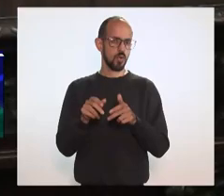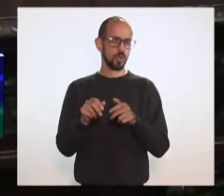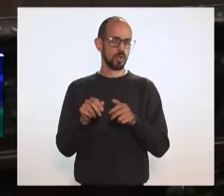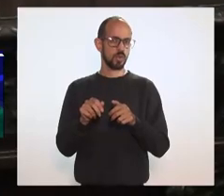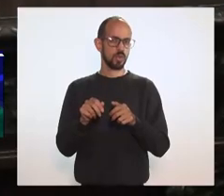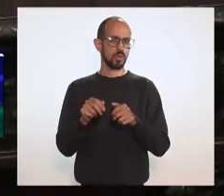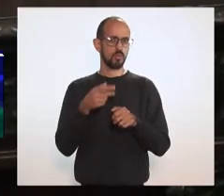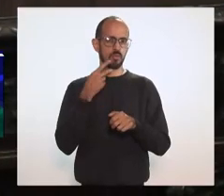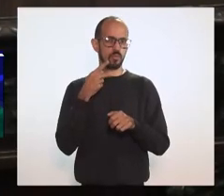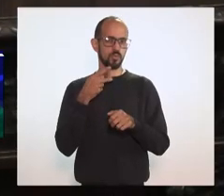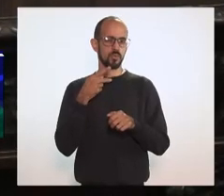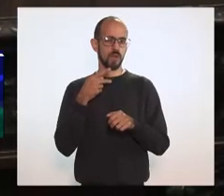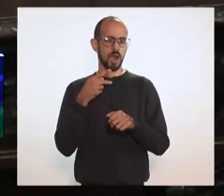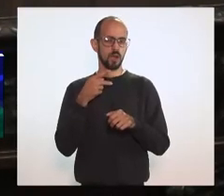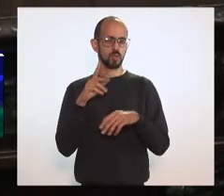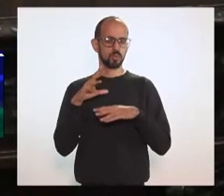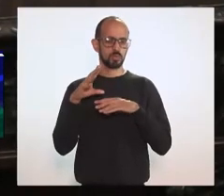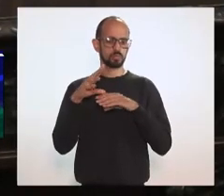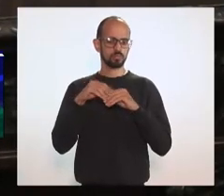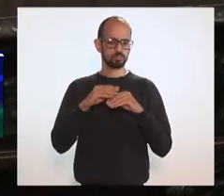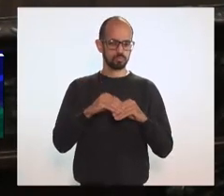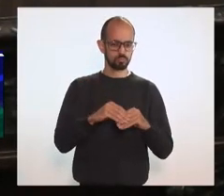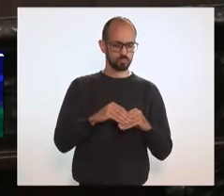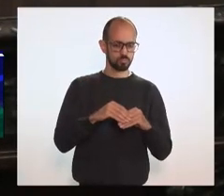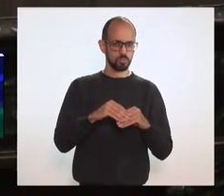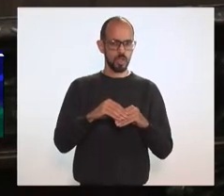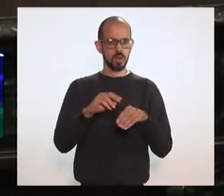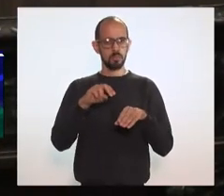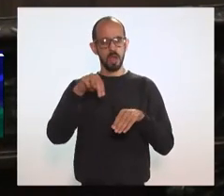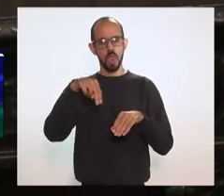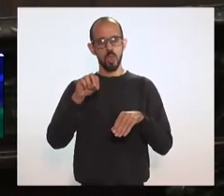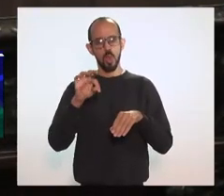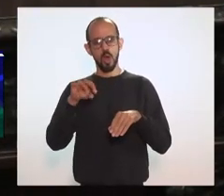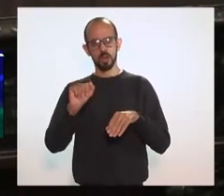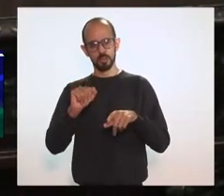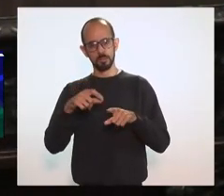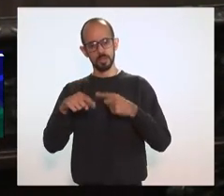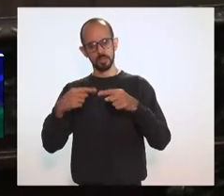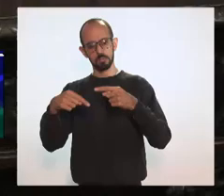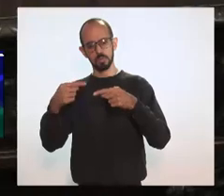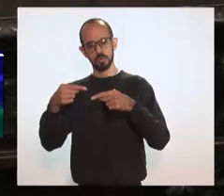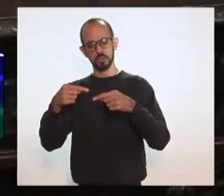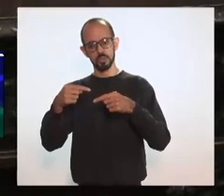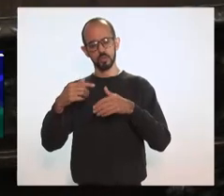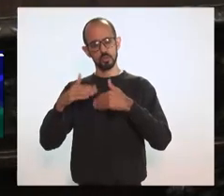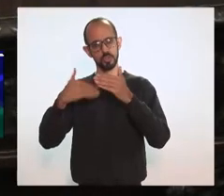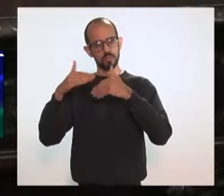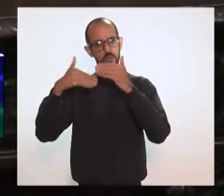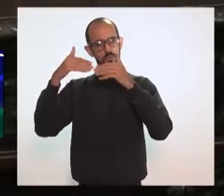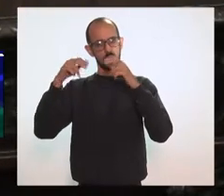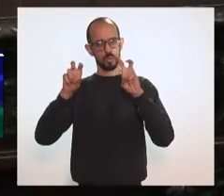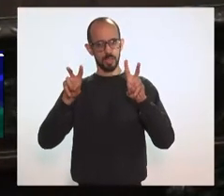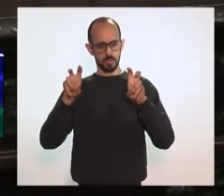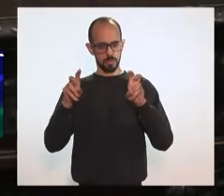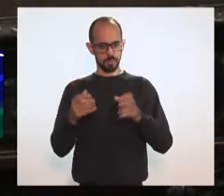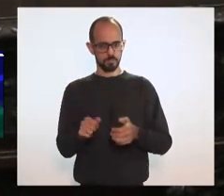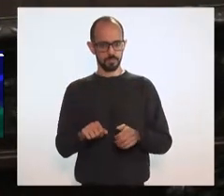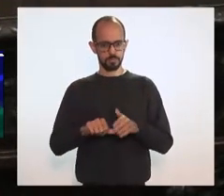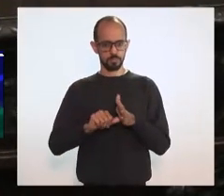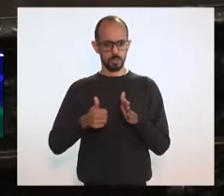breves notas para depois desenvolver um tema com um pouco mais de vagar. Em primeiro lugar, eu quero,